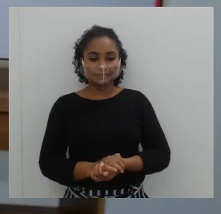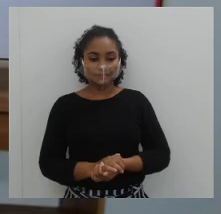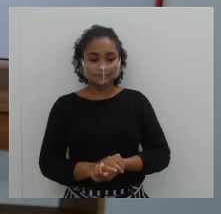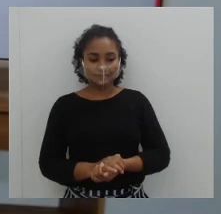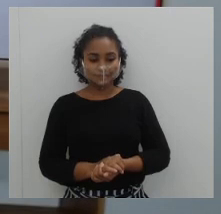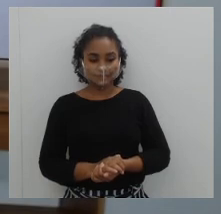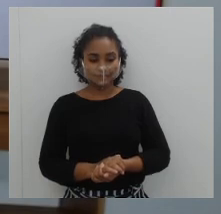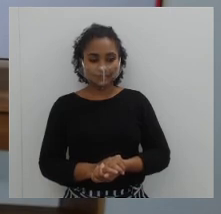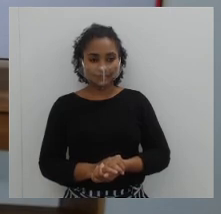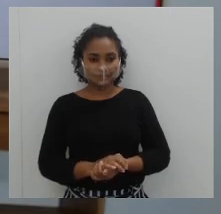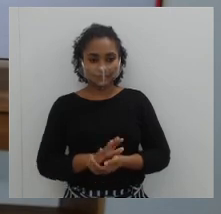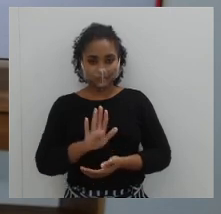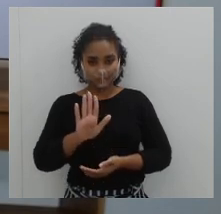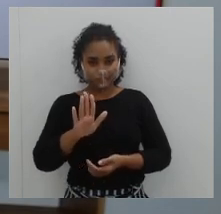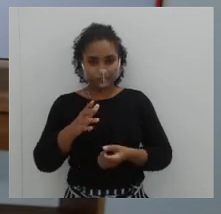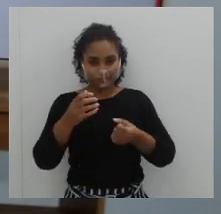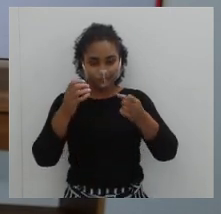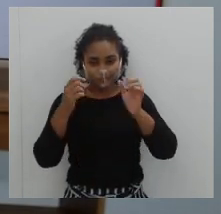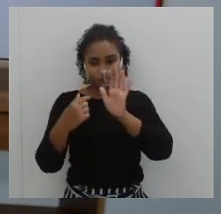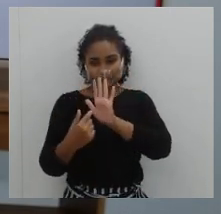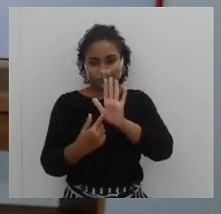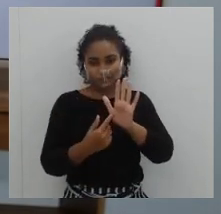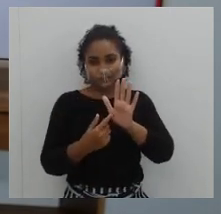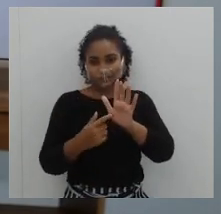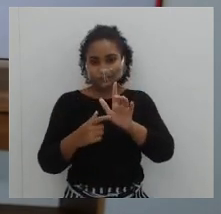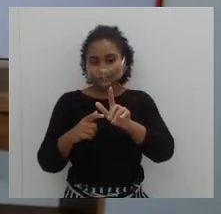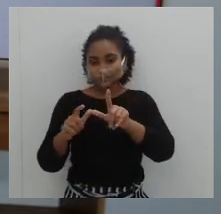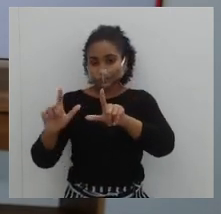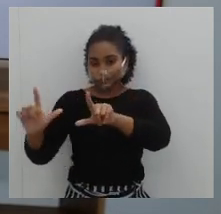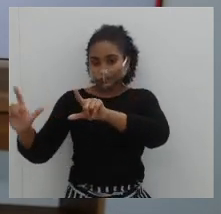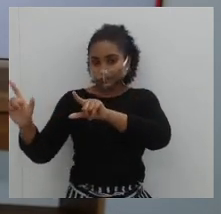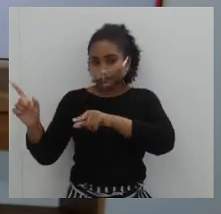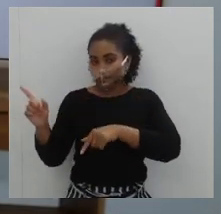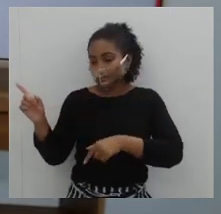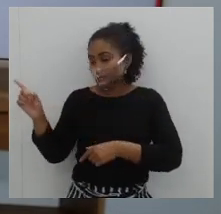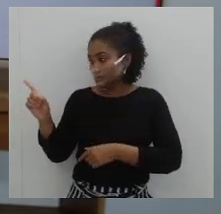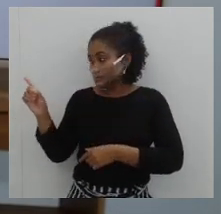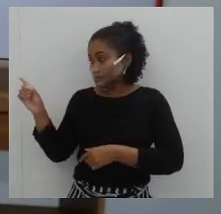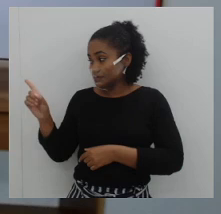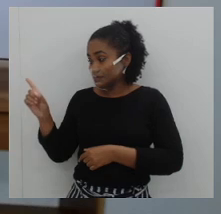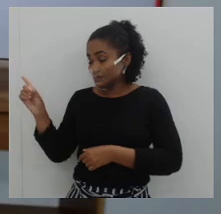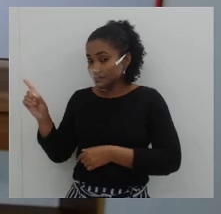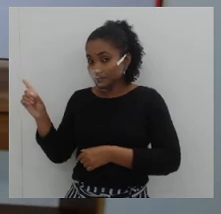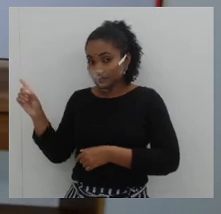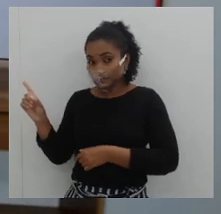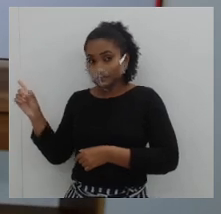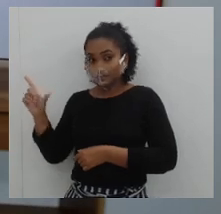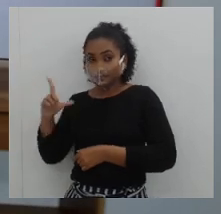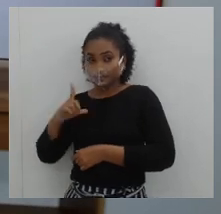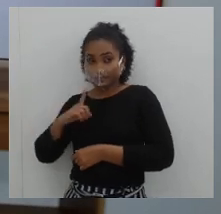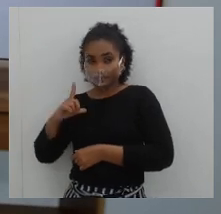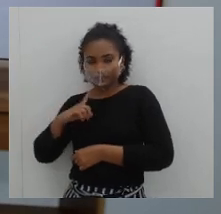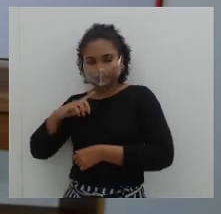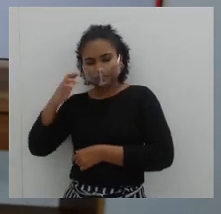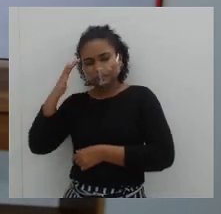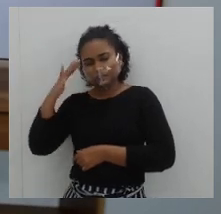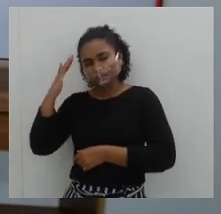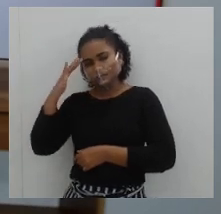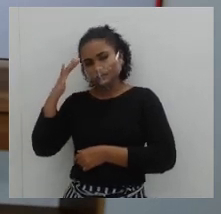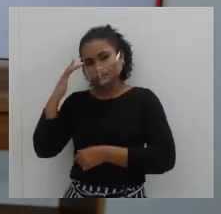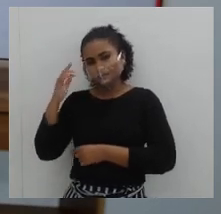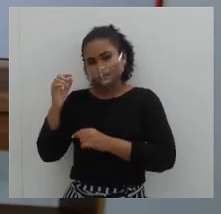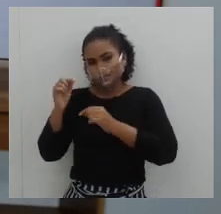Vamos ilustrar aqui primeiro pela tela. Nós temos o poliedro e imaginamos uma